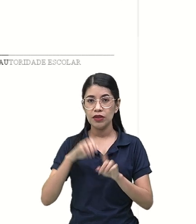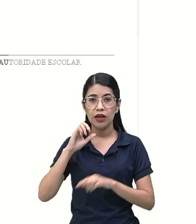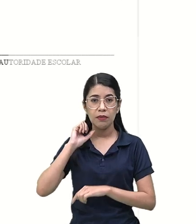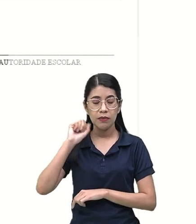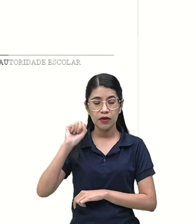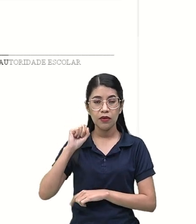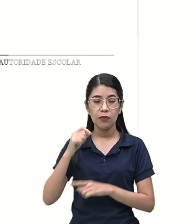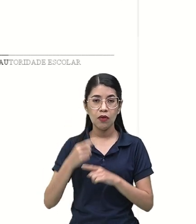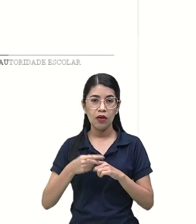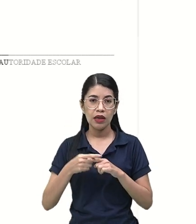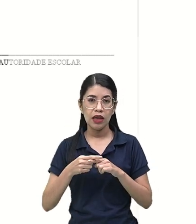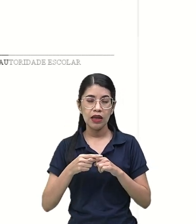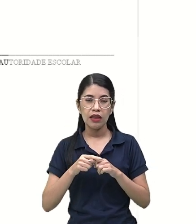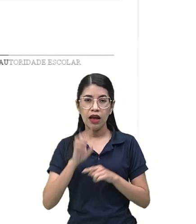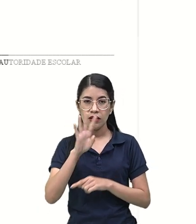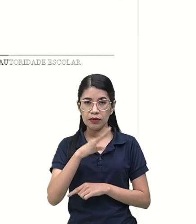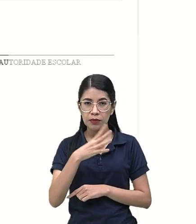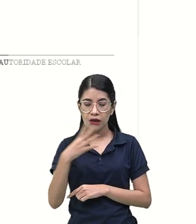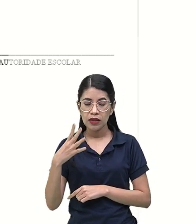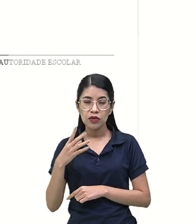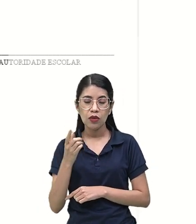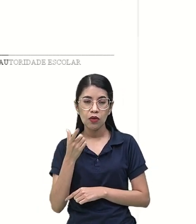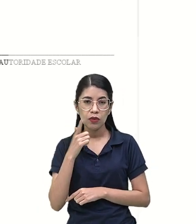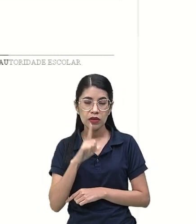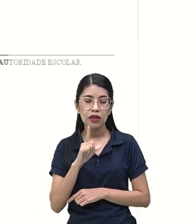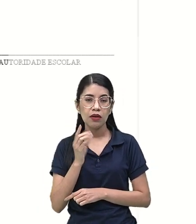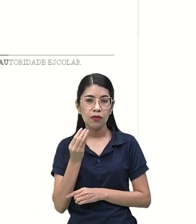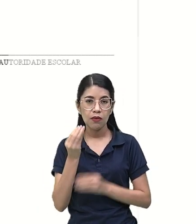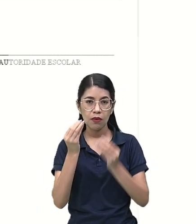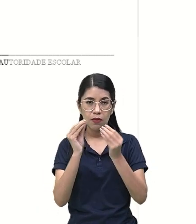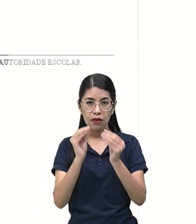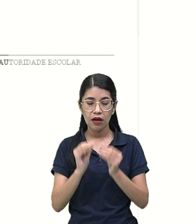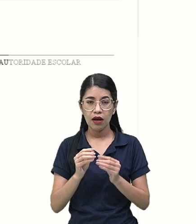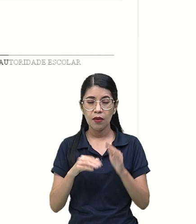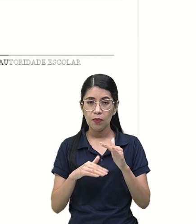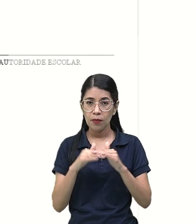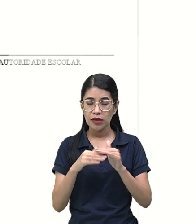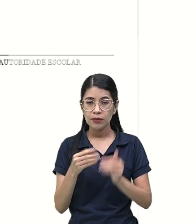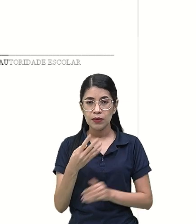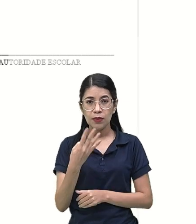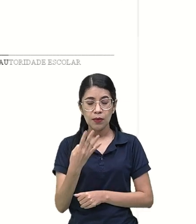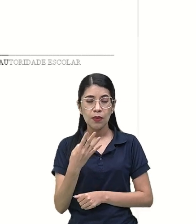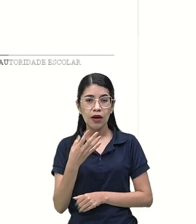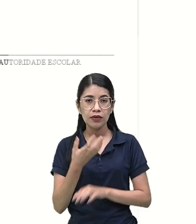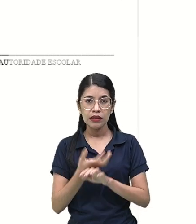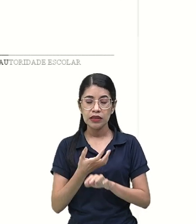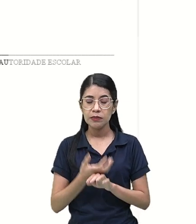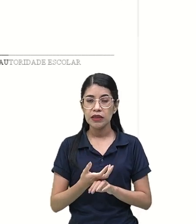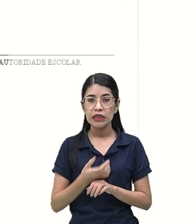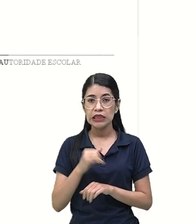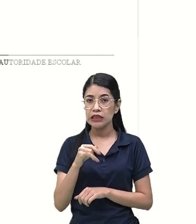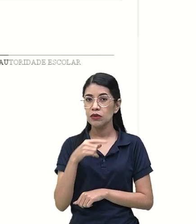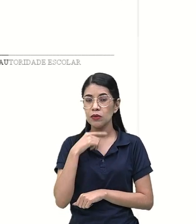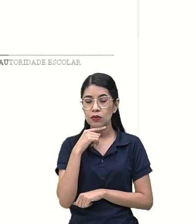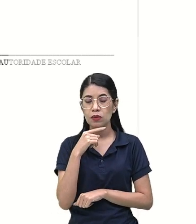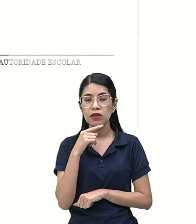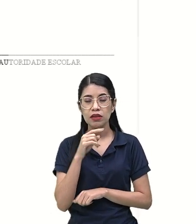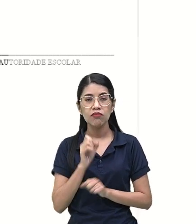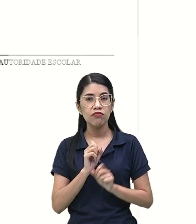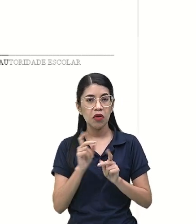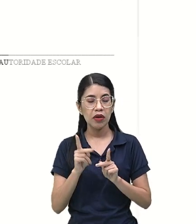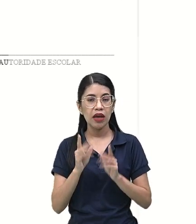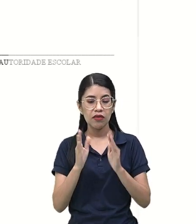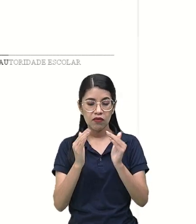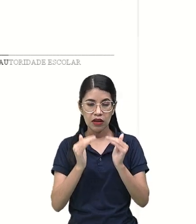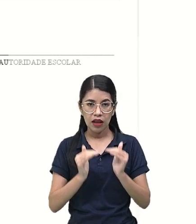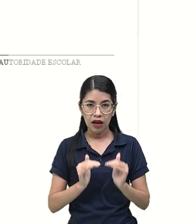ter espaço para preencher 4 componentes curriculares. Não deu para preencher lá, você vai colocar em